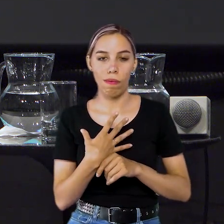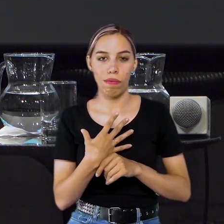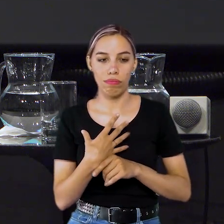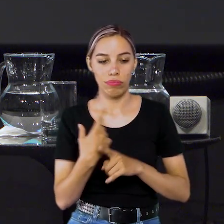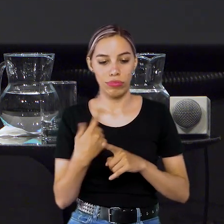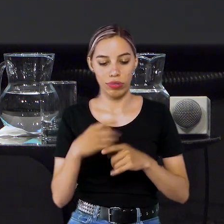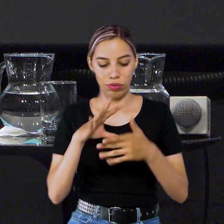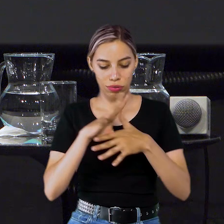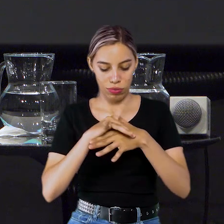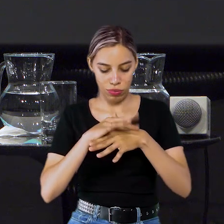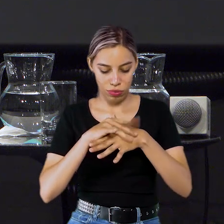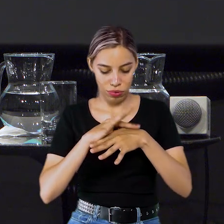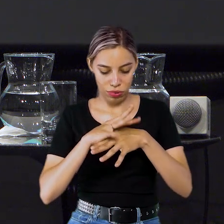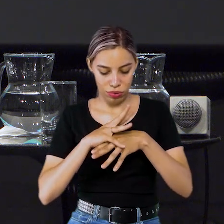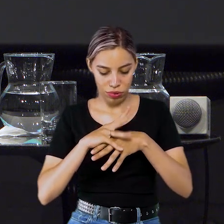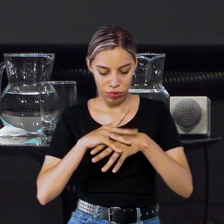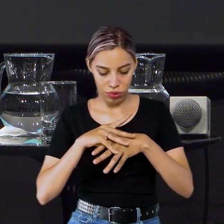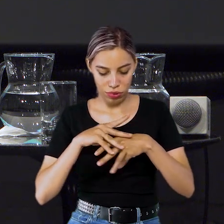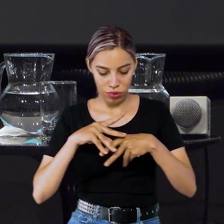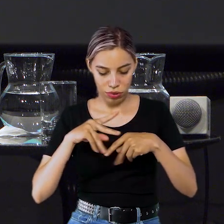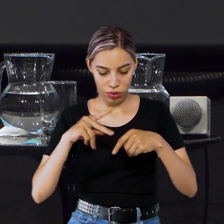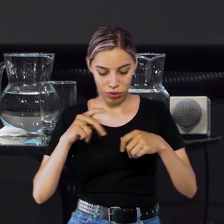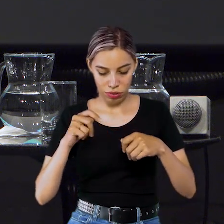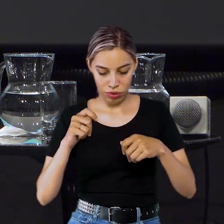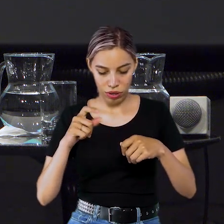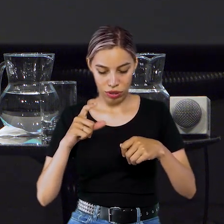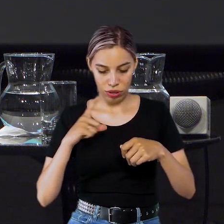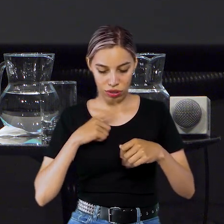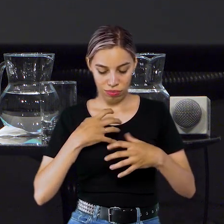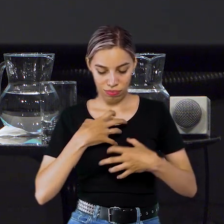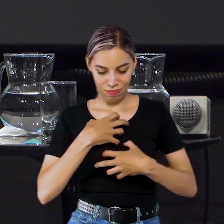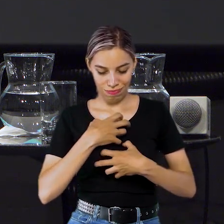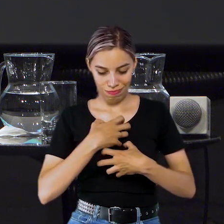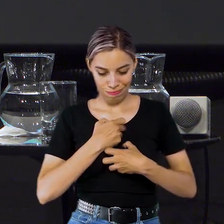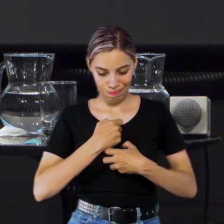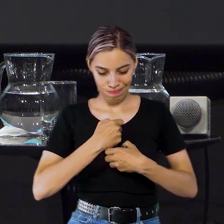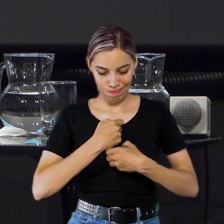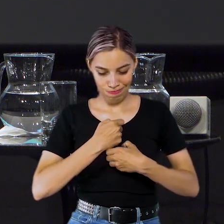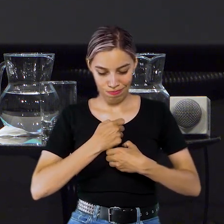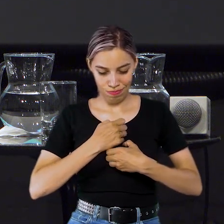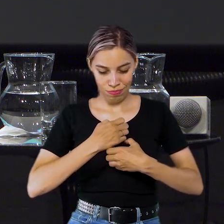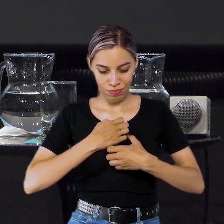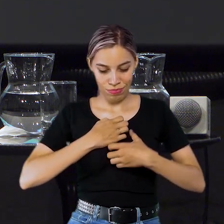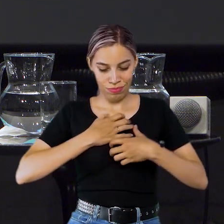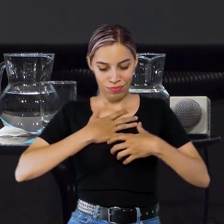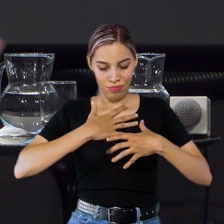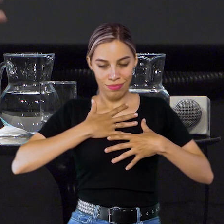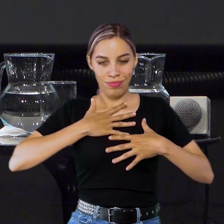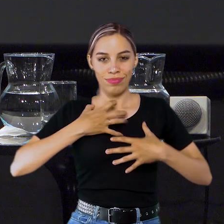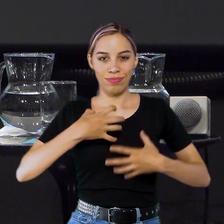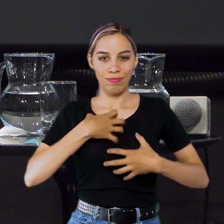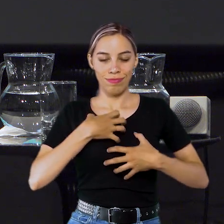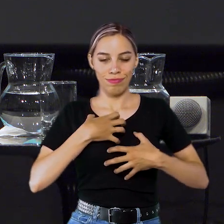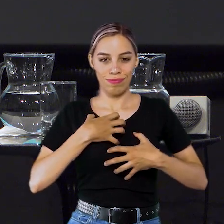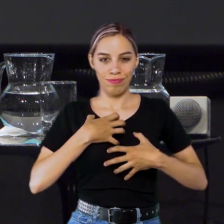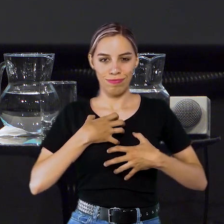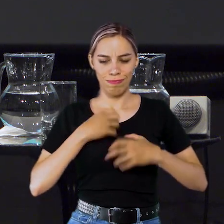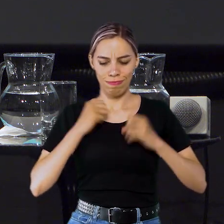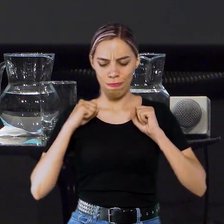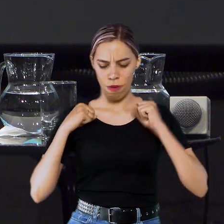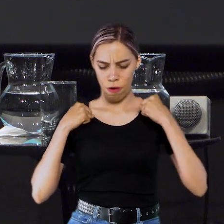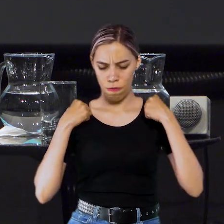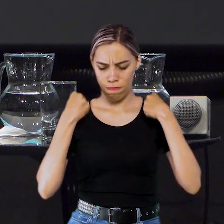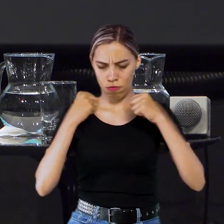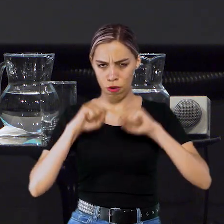né, essa emoção que ele tem, né, para ser forte. Então, os